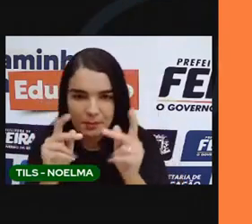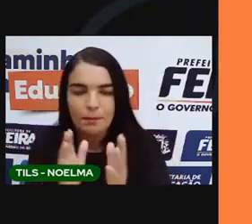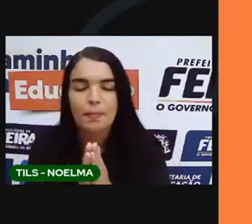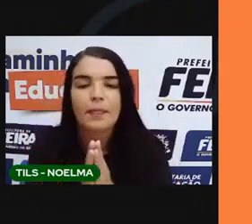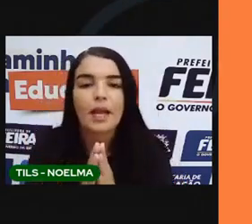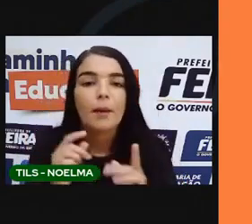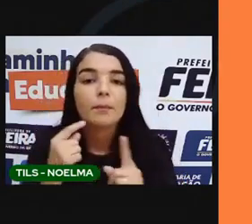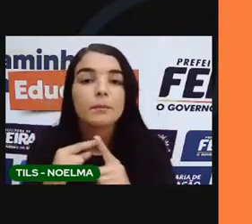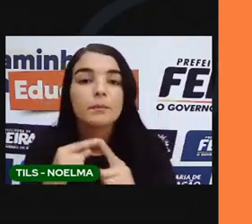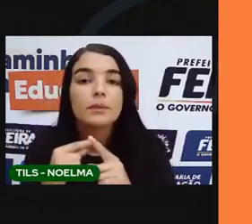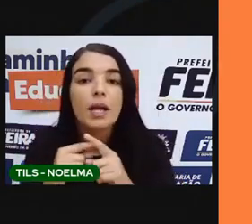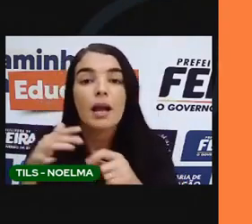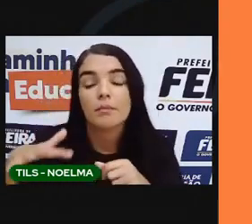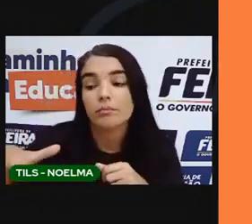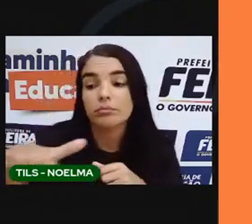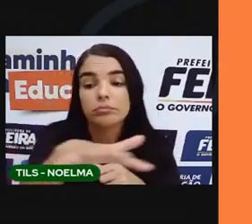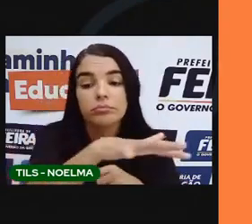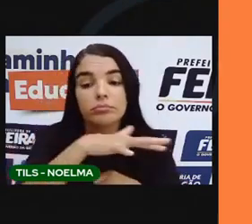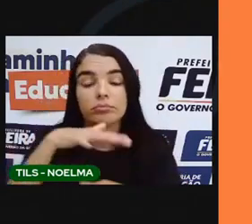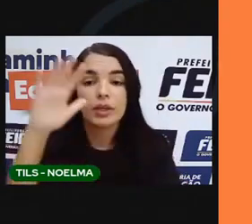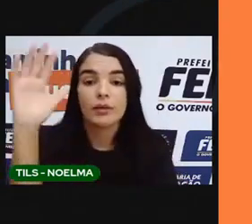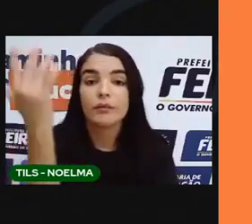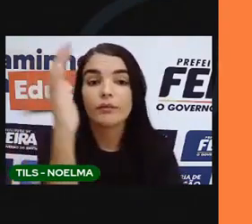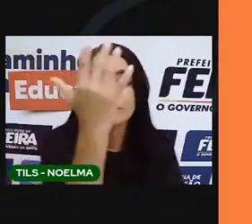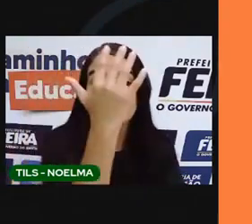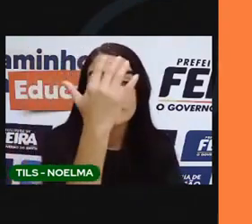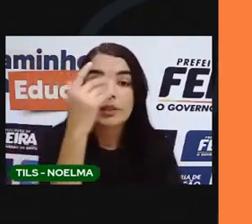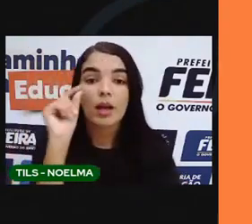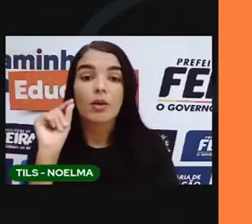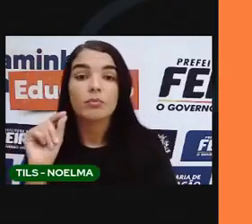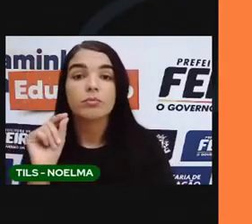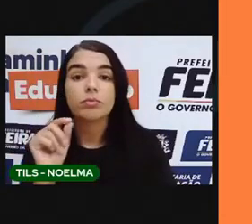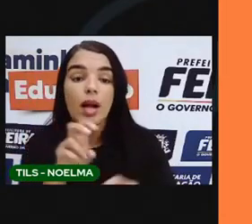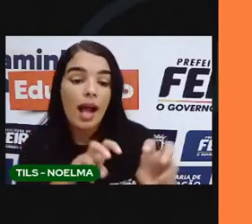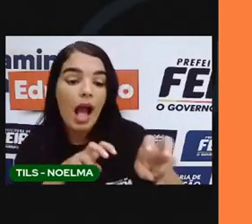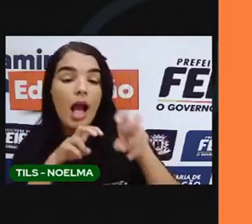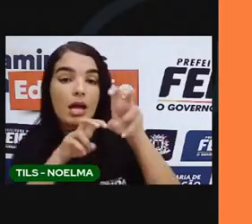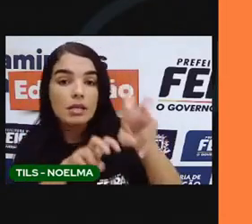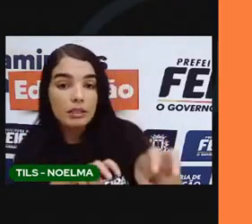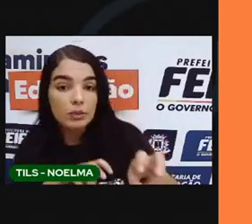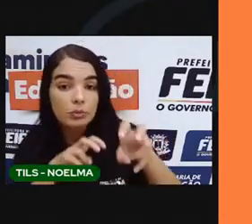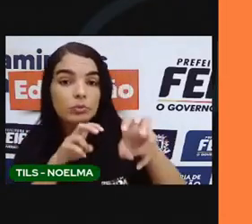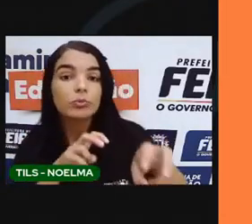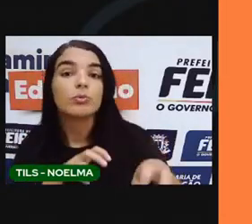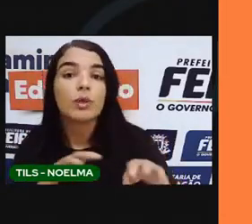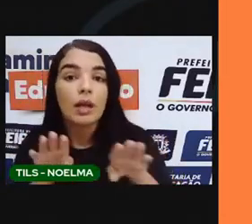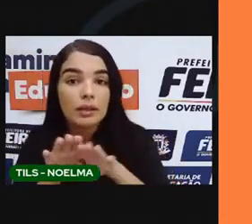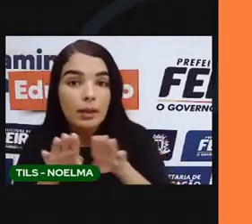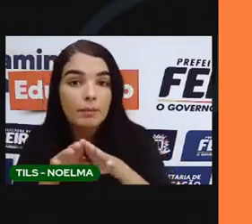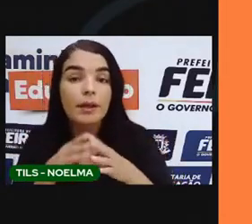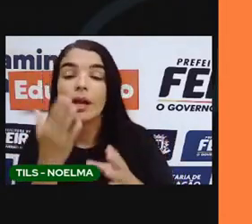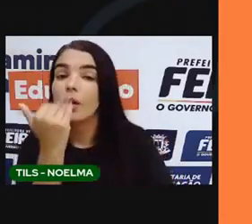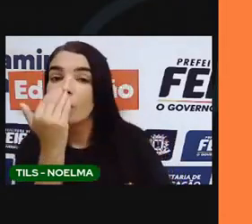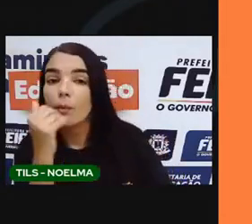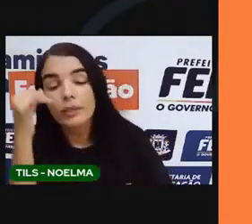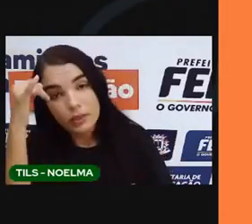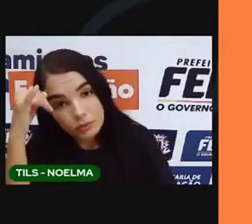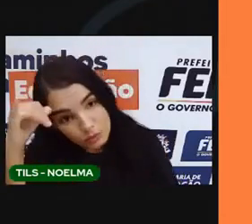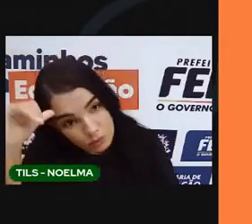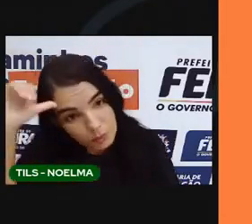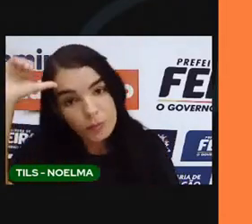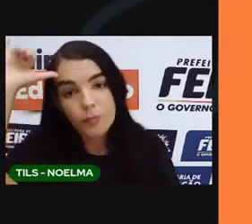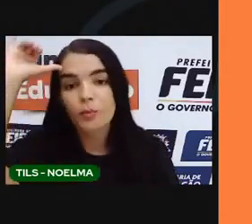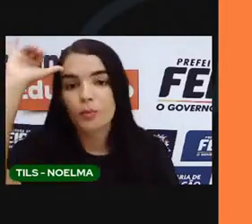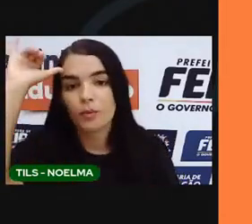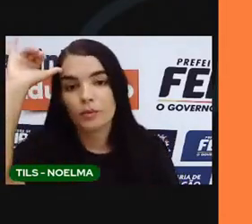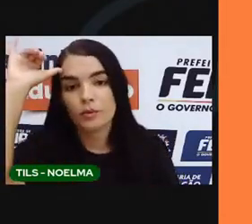da cobertura vegetal é ocupada pela agricultura e pela pastagem natural. Essa